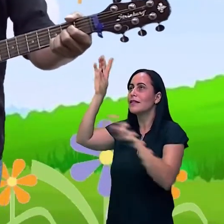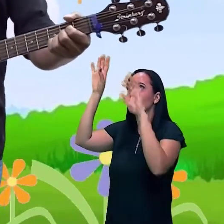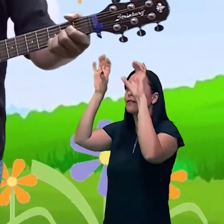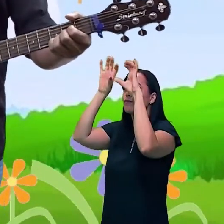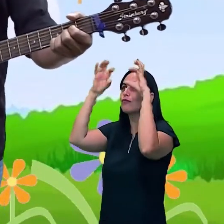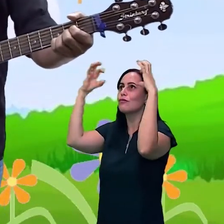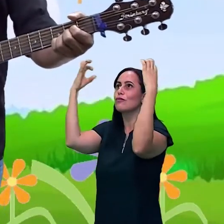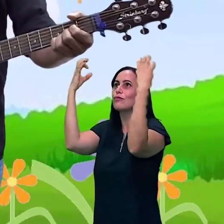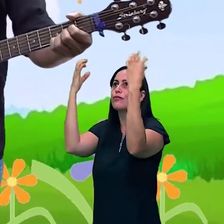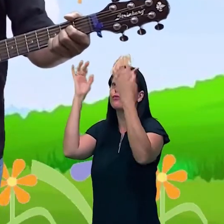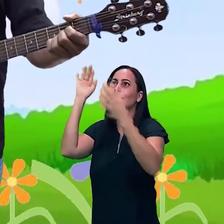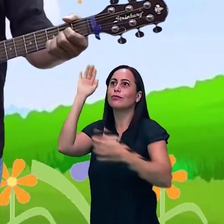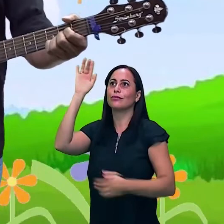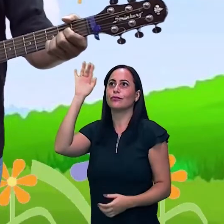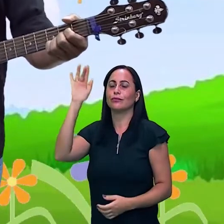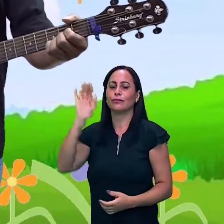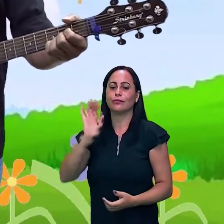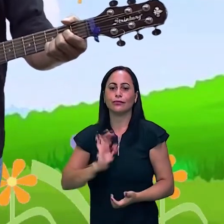tocar.